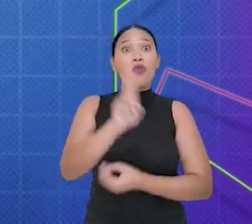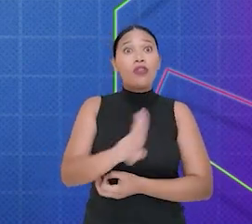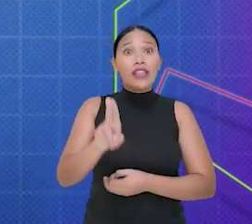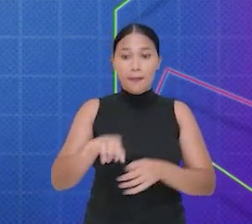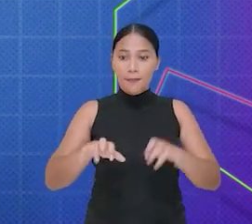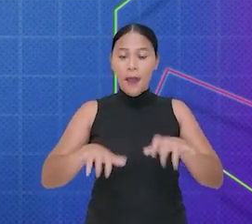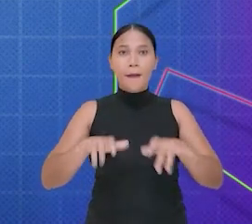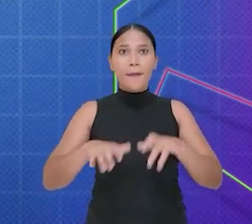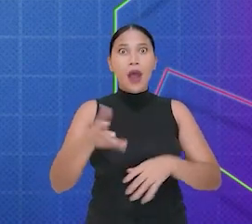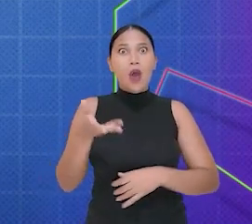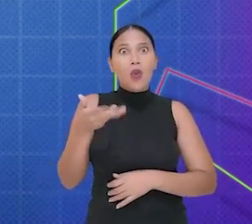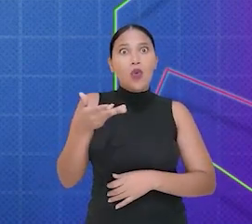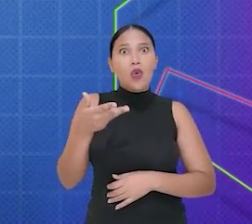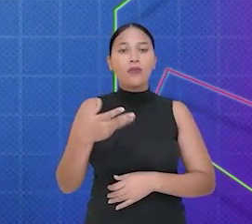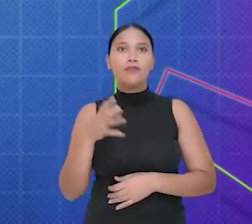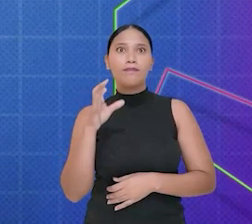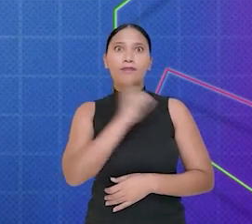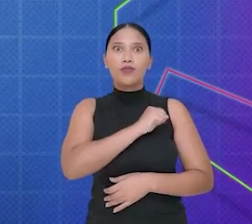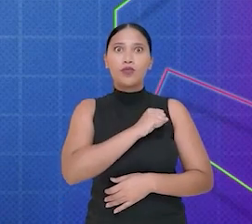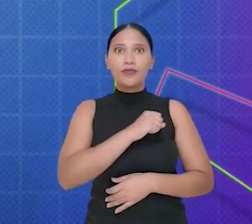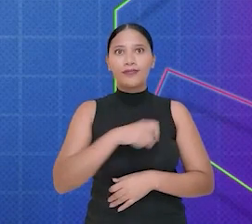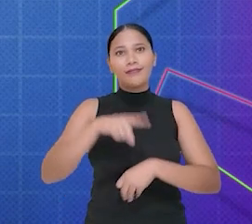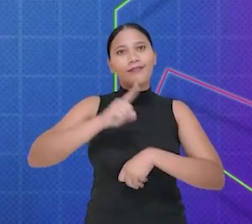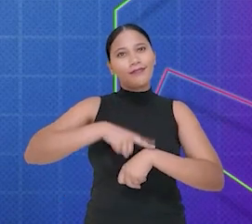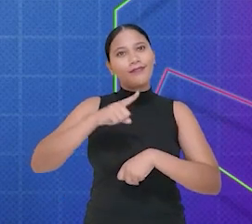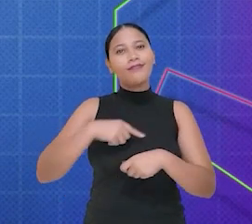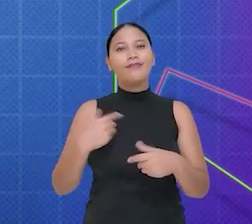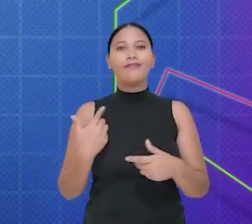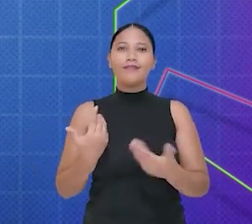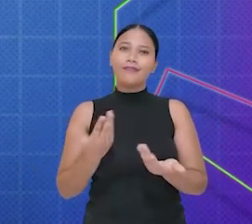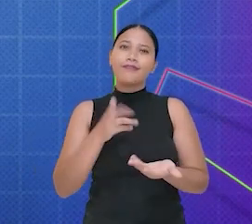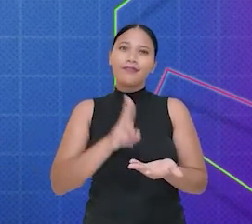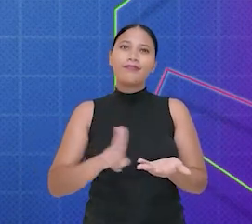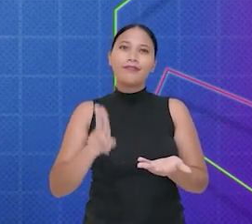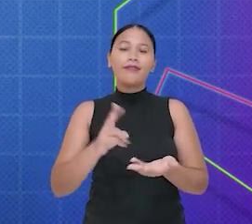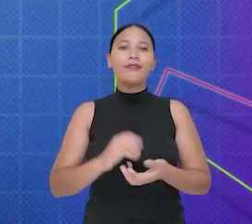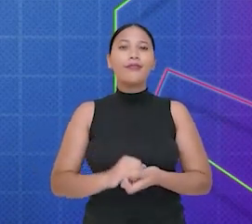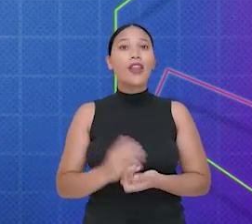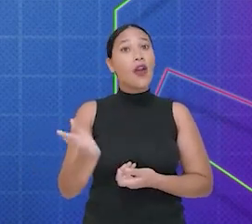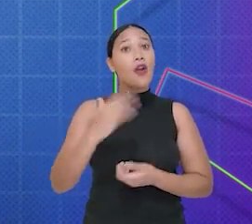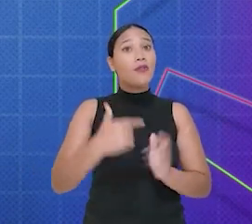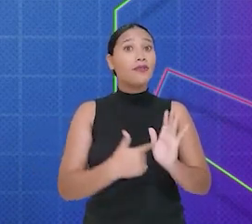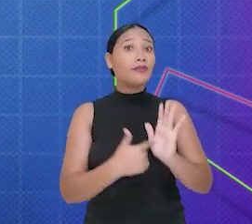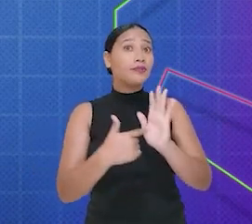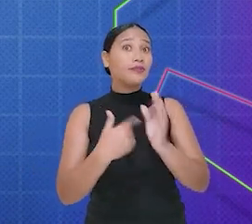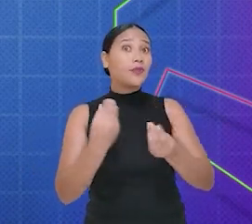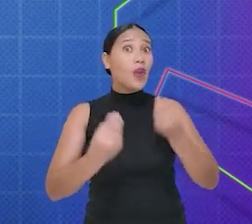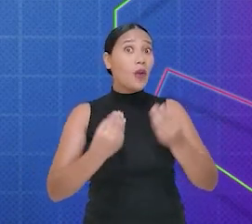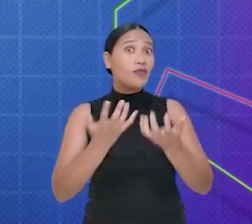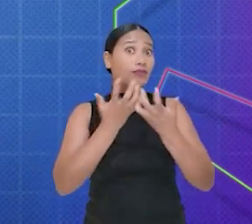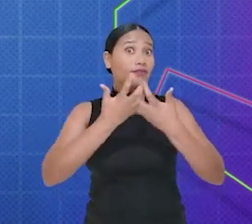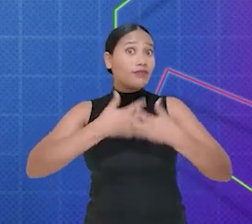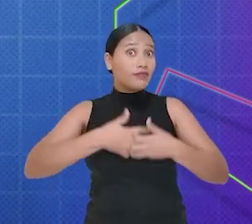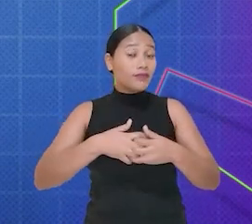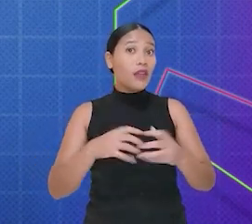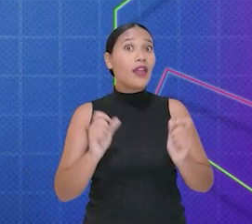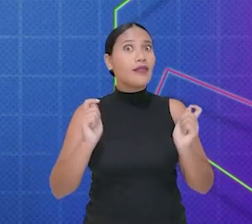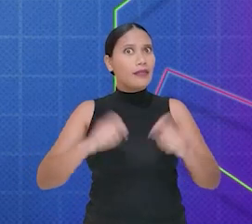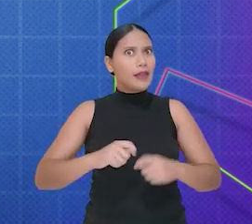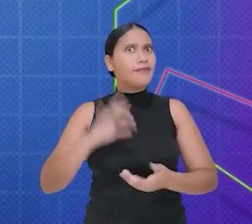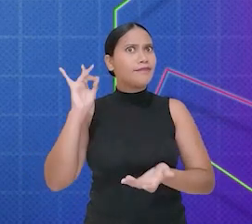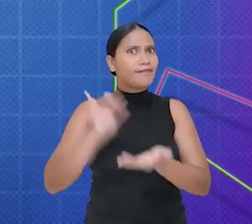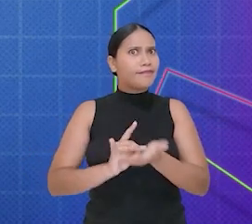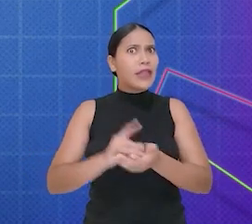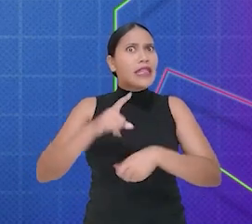como utilizar atalhos de teclado para aumentar a sua eficiência e velocidade na operação de programas. Agora, vamos mostrar como os atalhos de